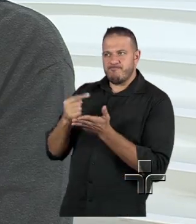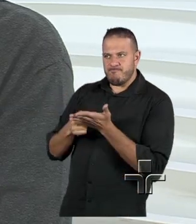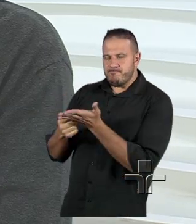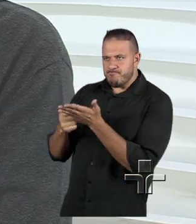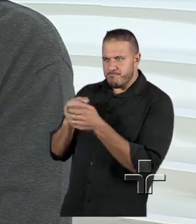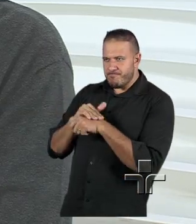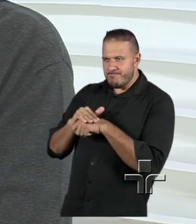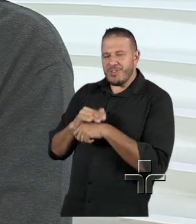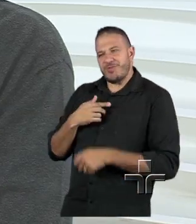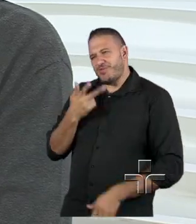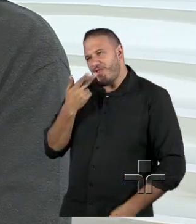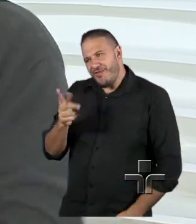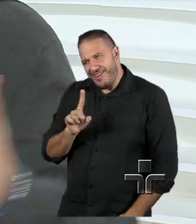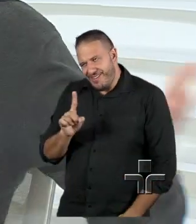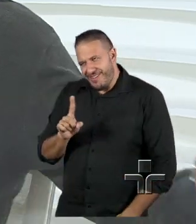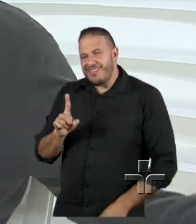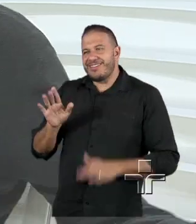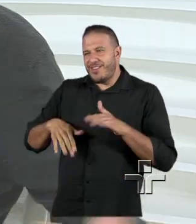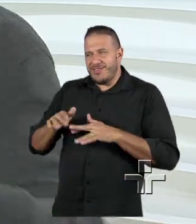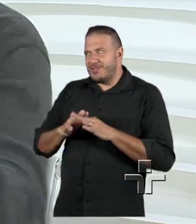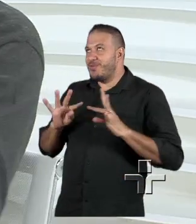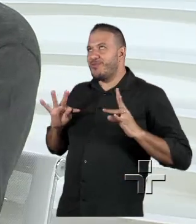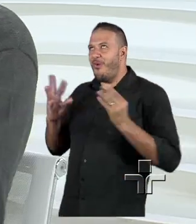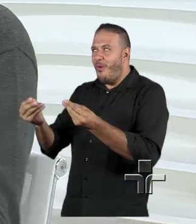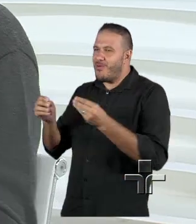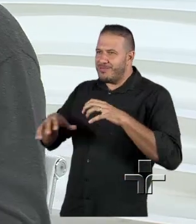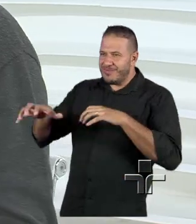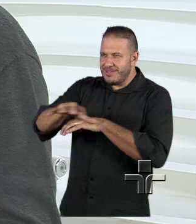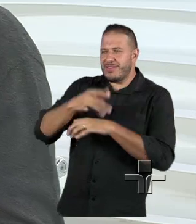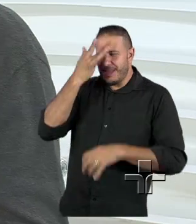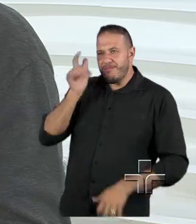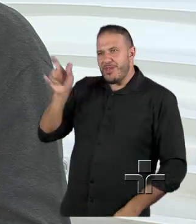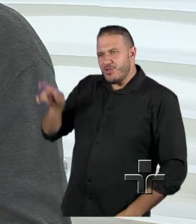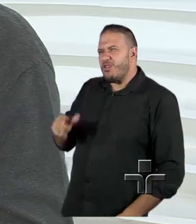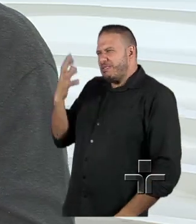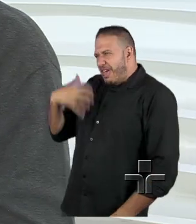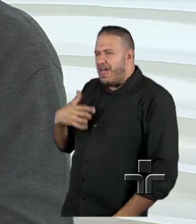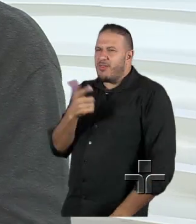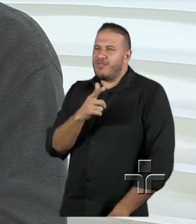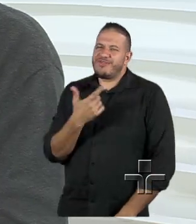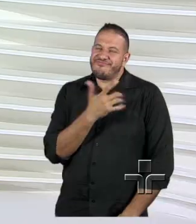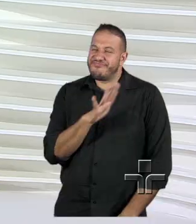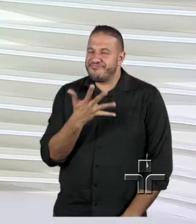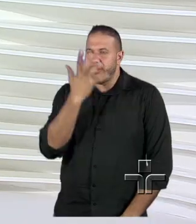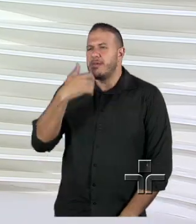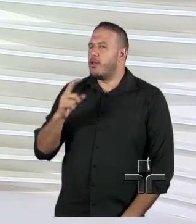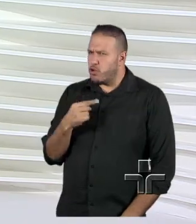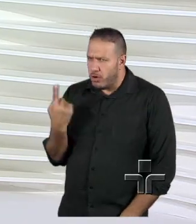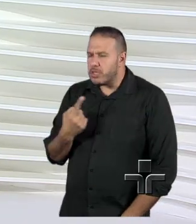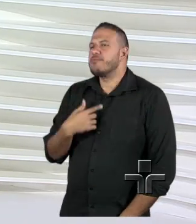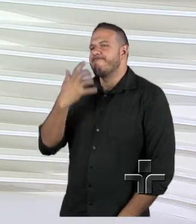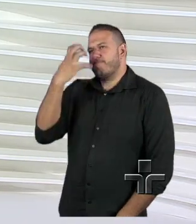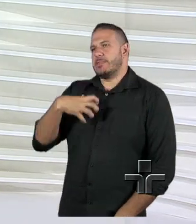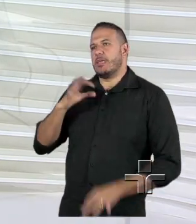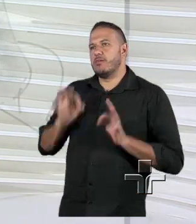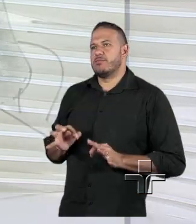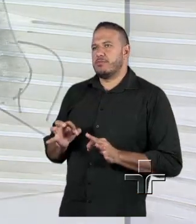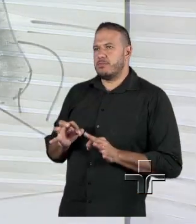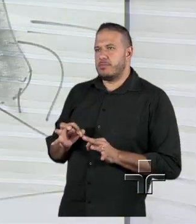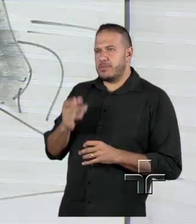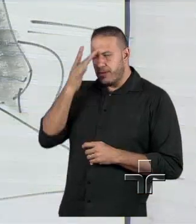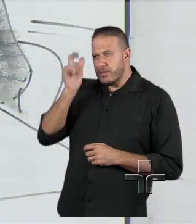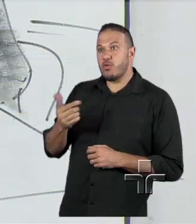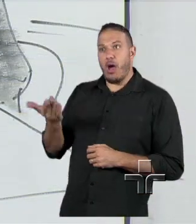Enfim, não vou falar que talvez, como todos os mercados, existe gente mais sérias e menos sérias, né? Nós somos muito sérios. Só quem realmente veio de